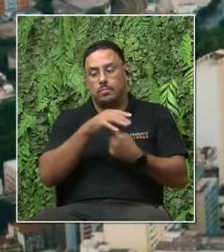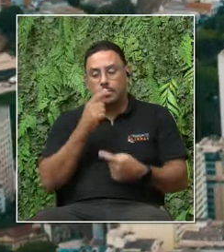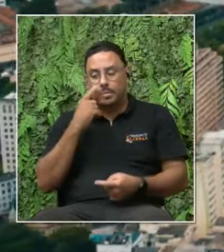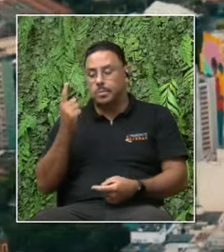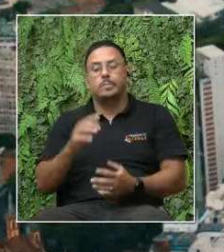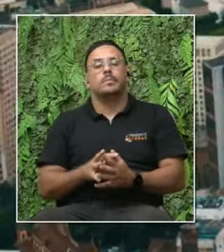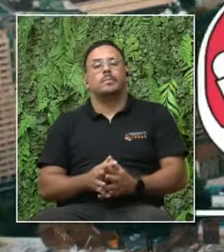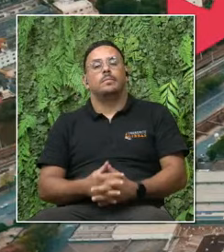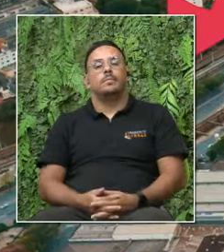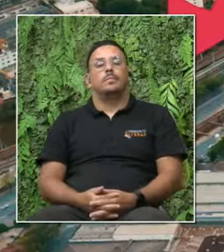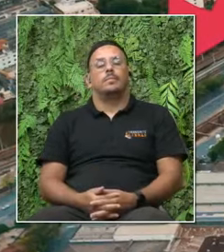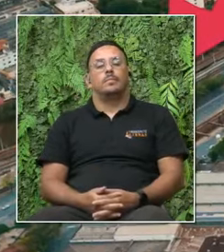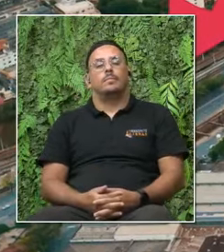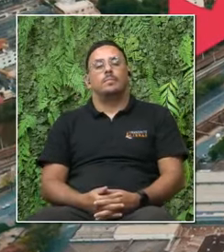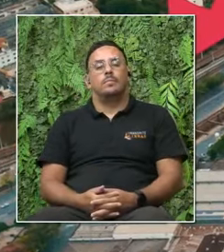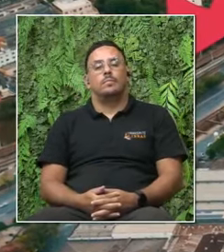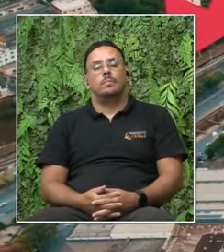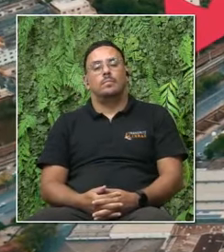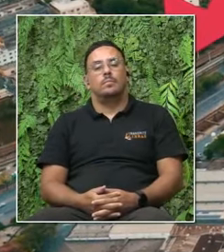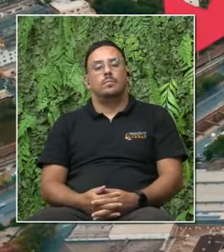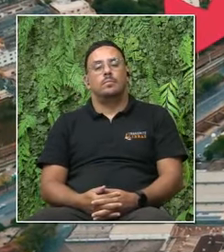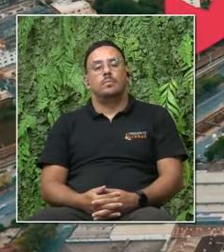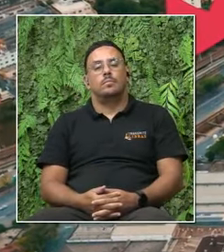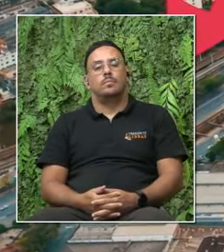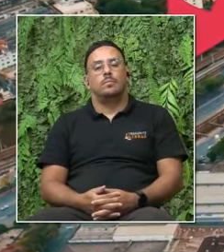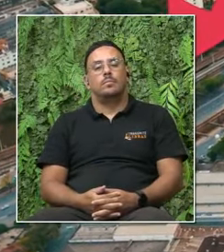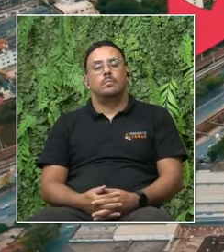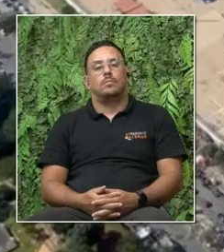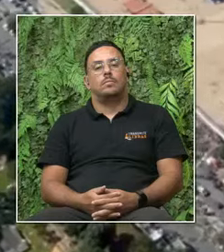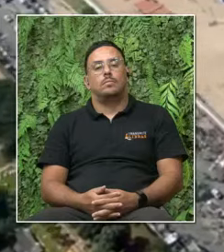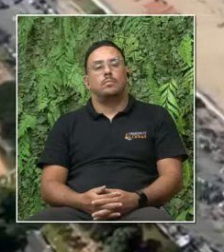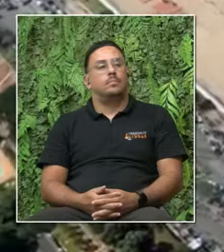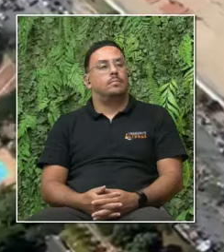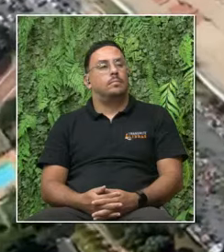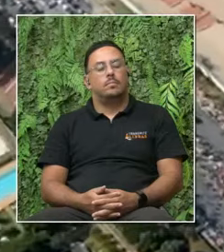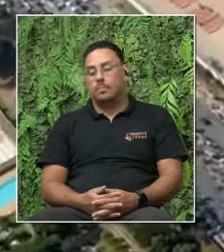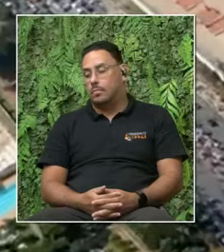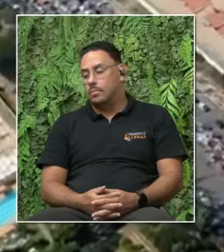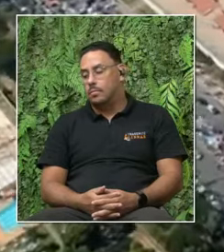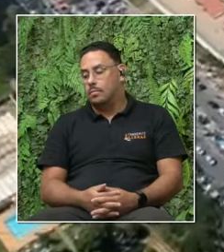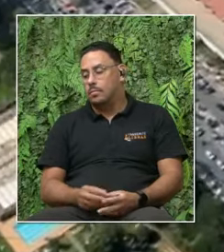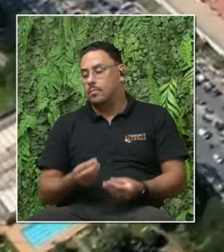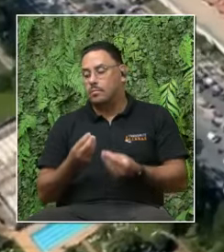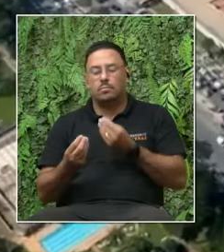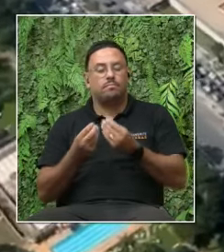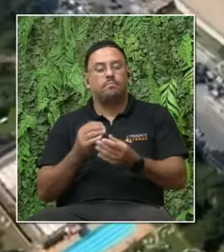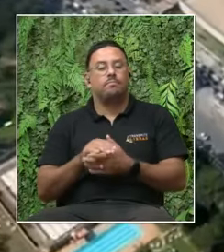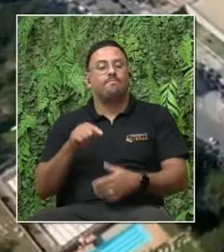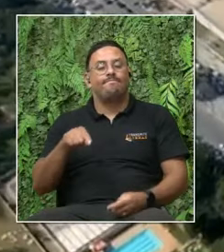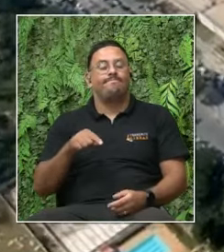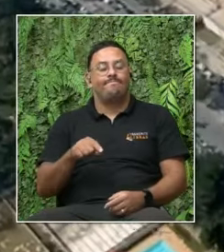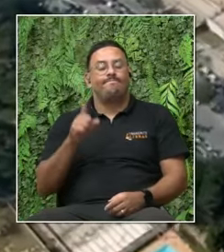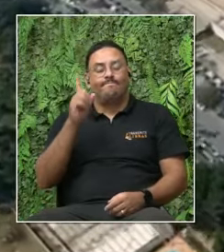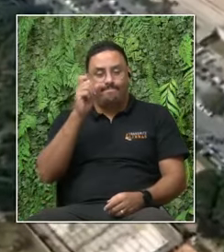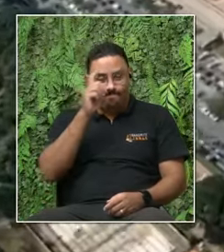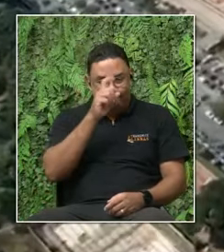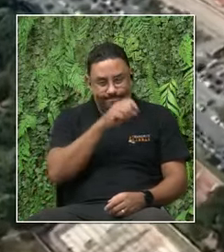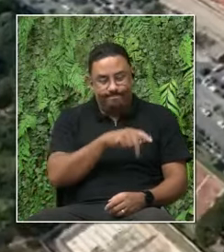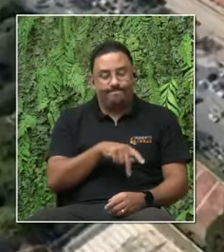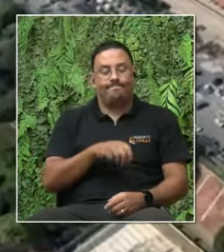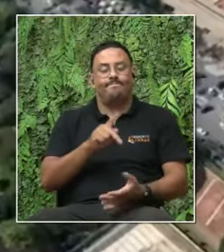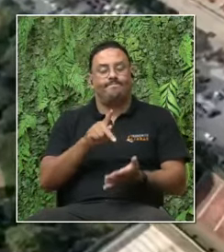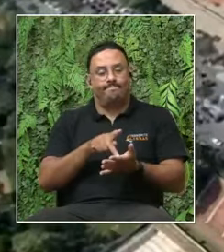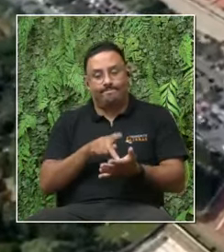trânsito visto de cima a chapa tá quentinha quentinha daqui do alto